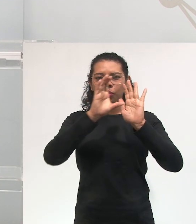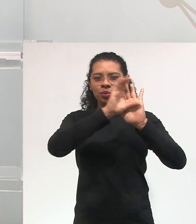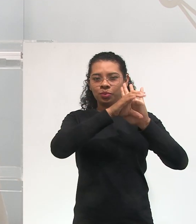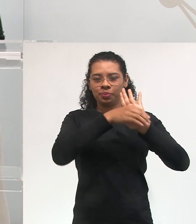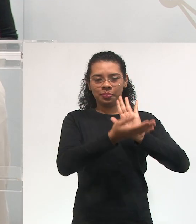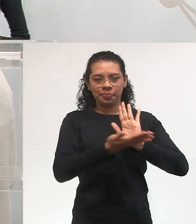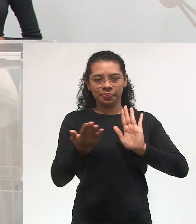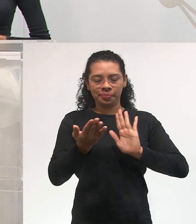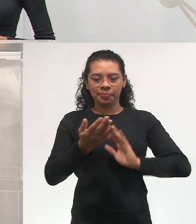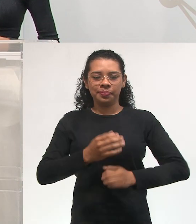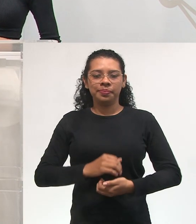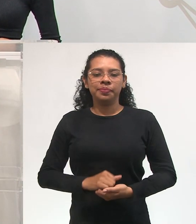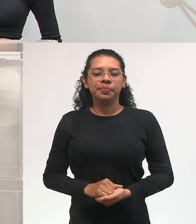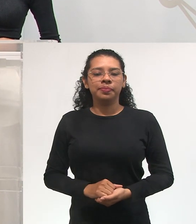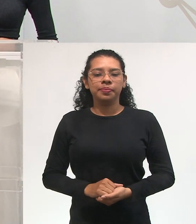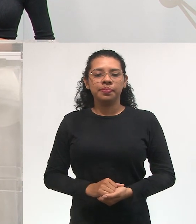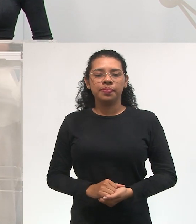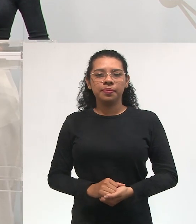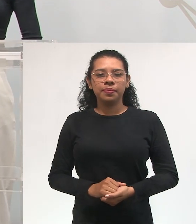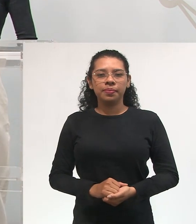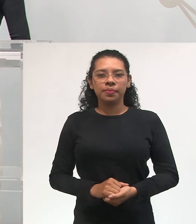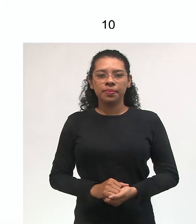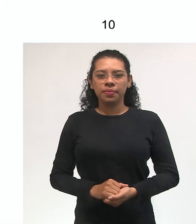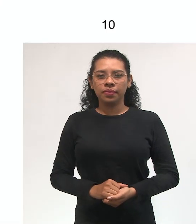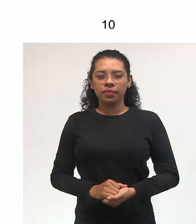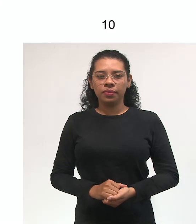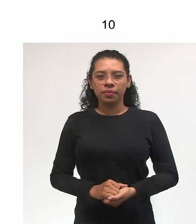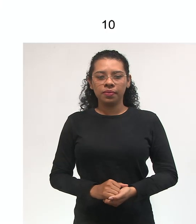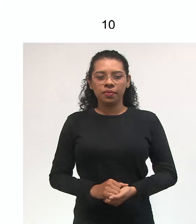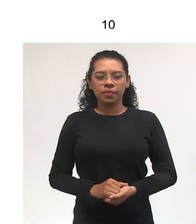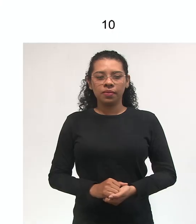aqui para vocês. Então, vamos lá.